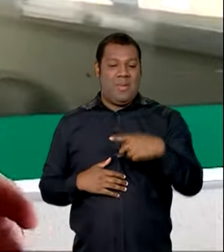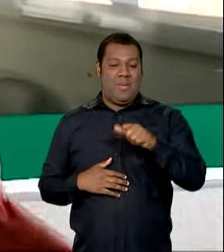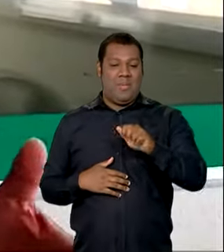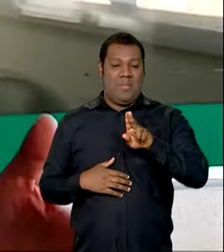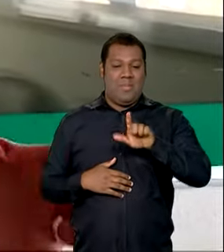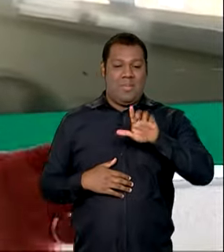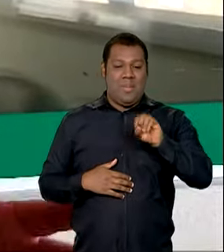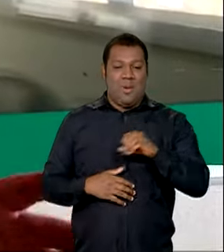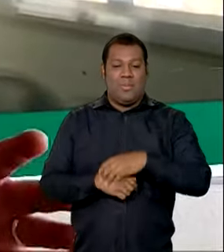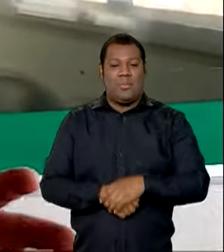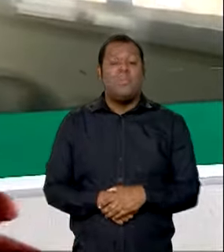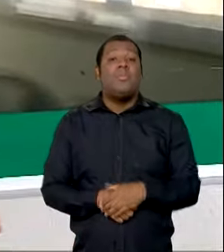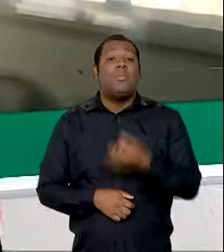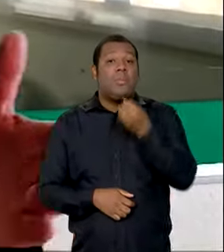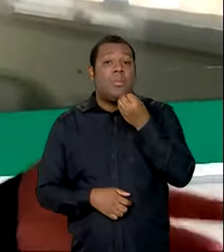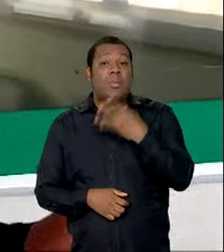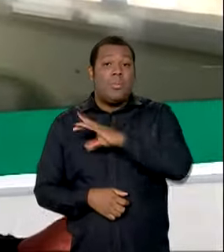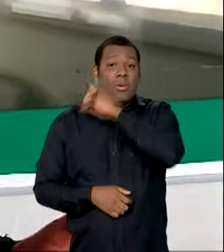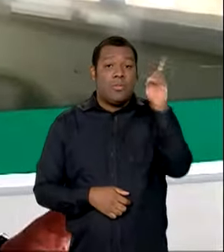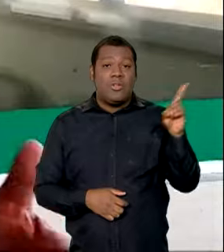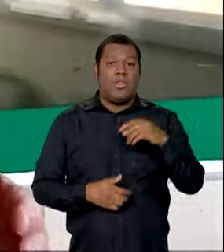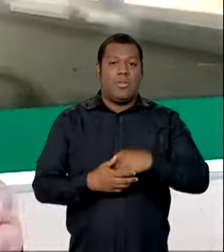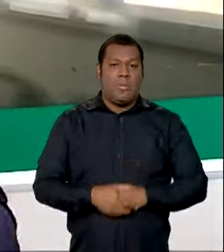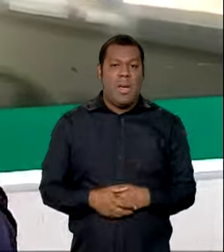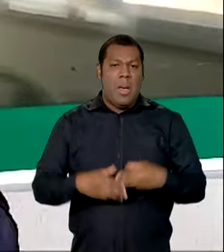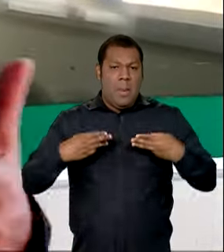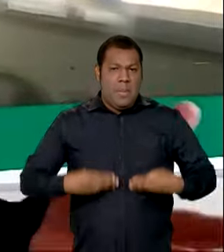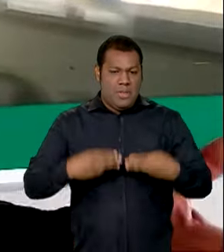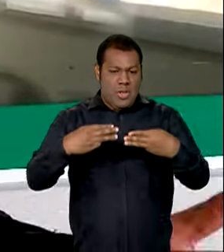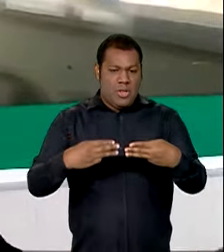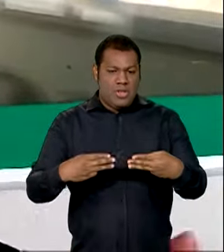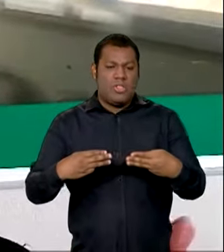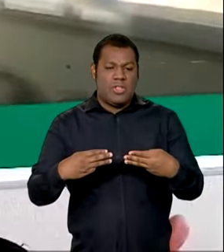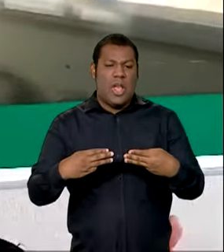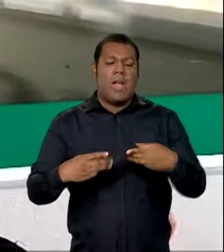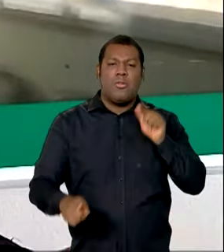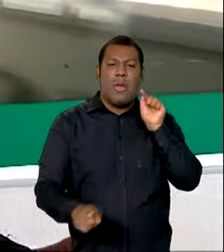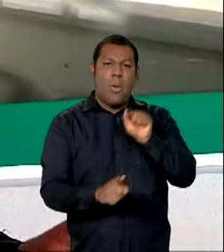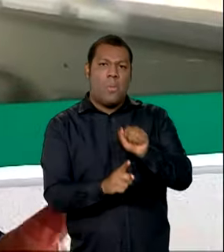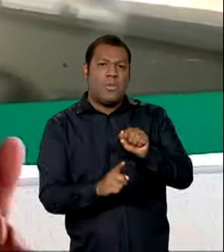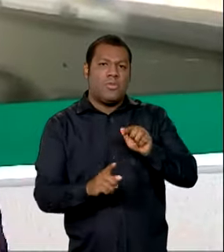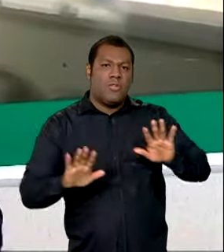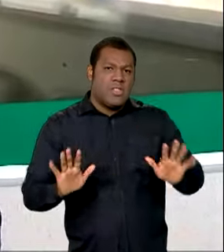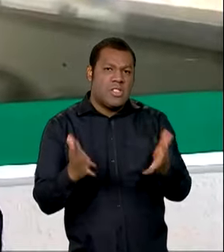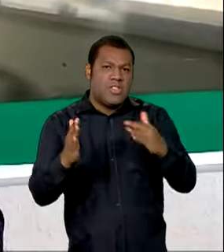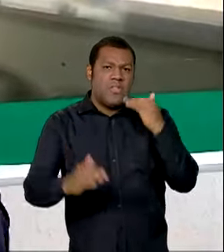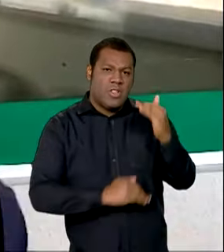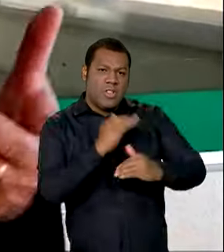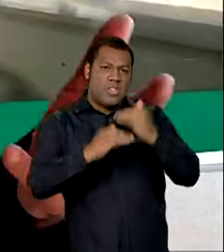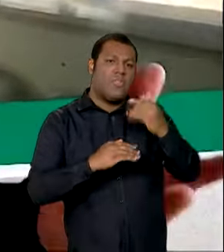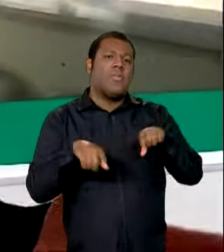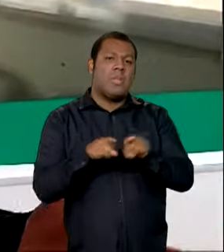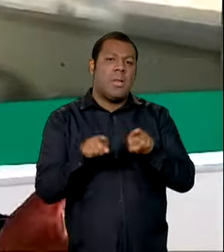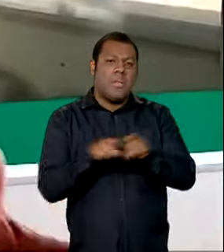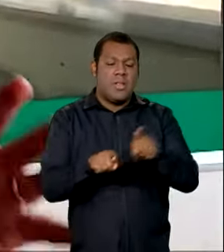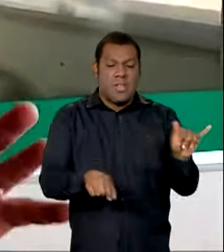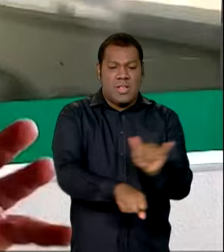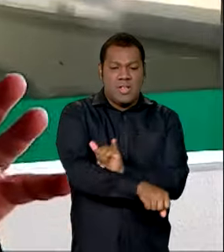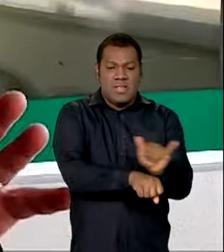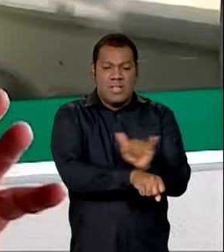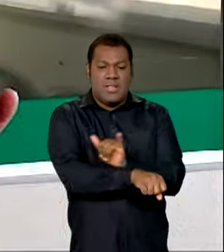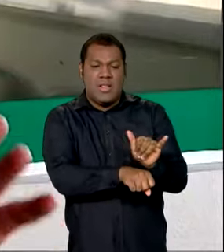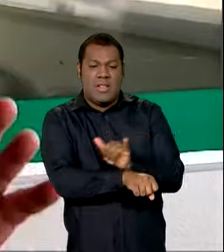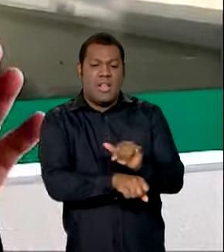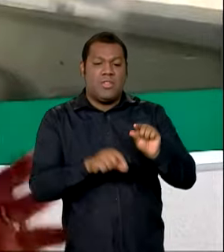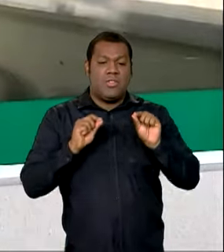sabendo-se que uma das principais ações do seu ministério exatamente promover o desenvolvimento e também ações de prevenção